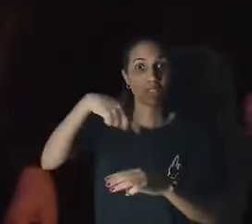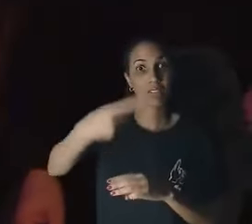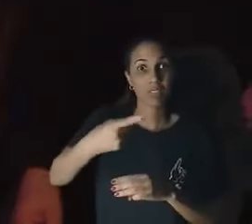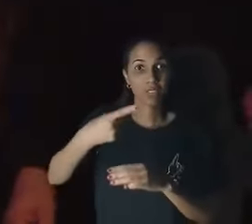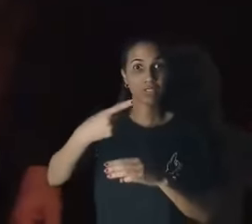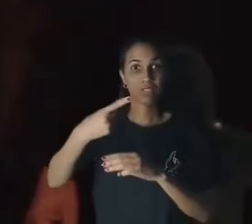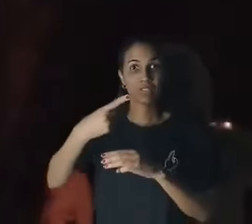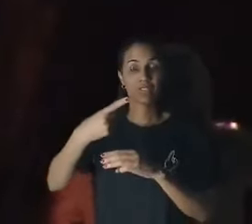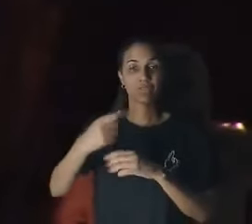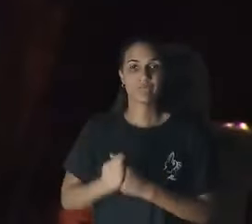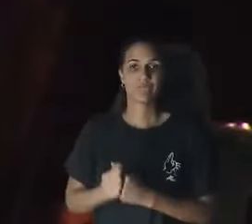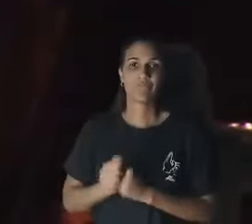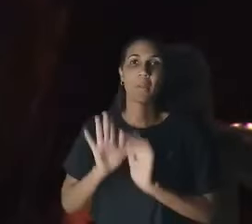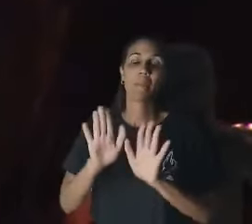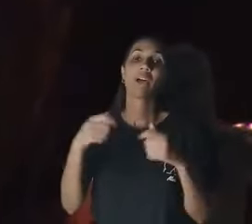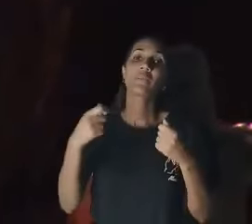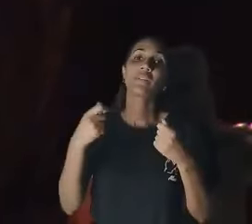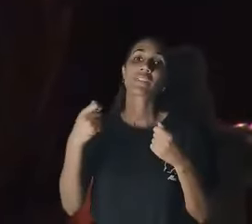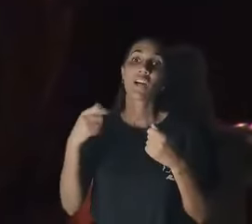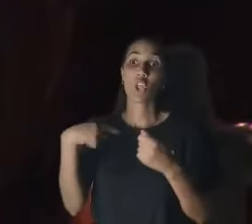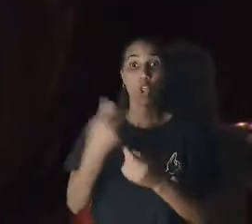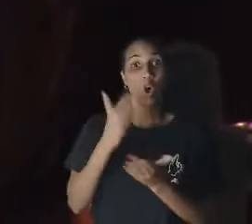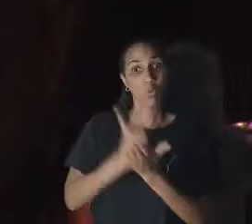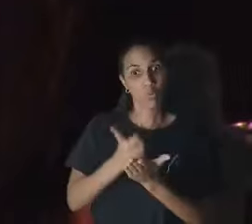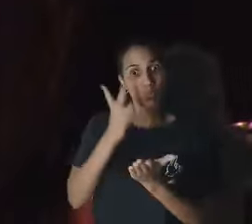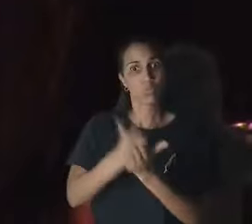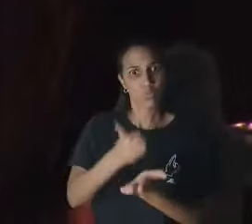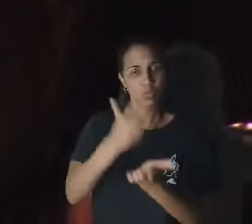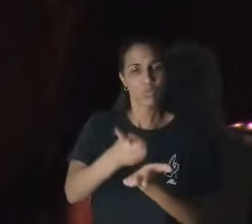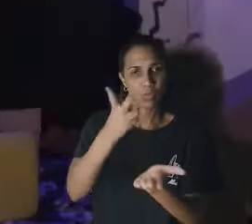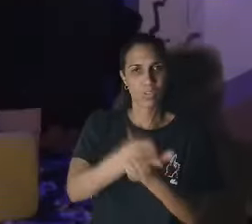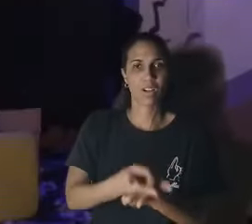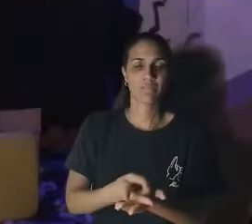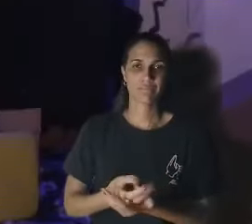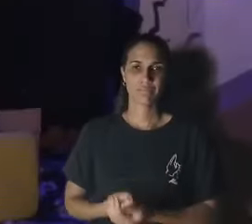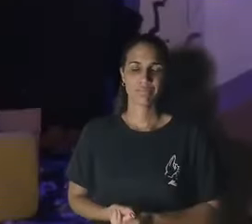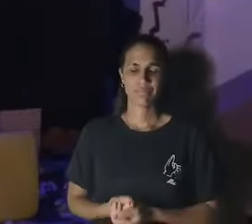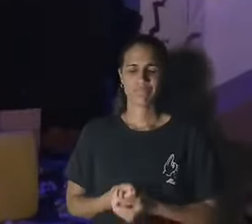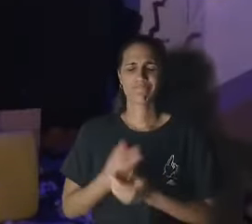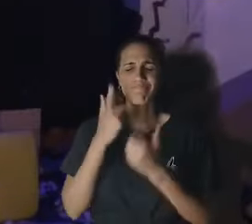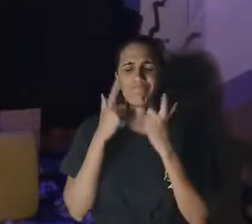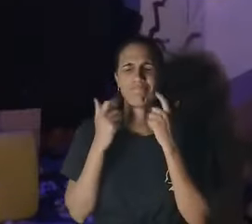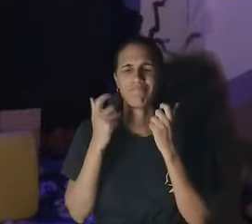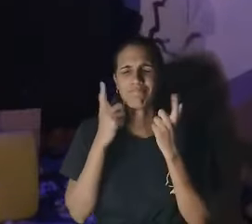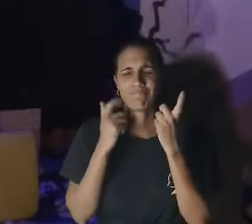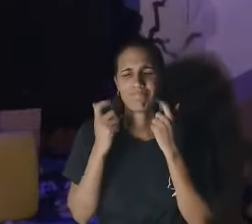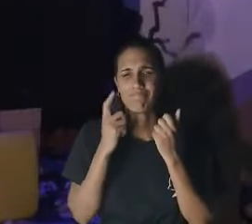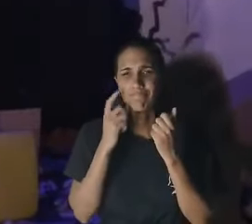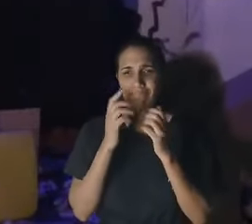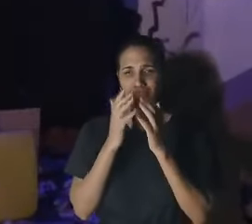dele depende de nossa atitude. Jesus!